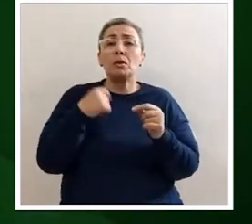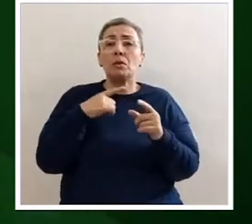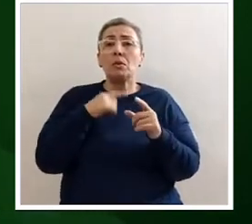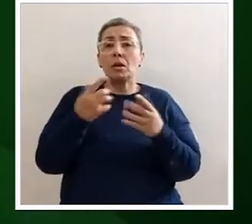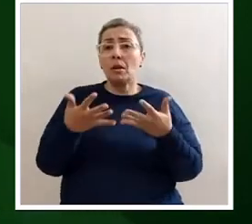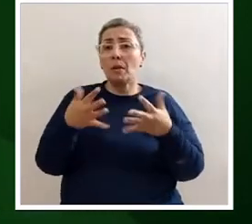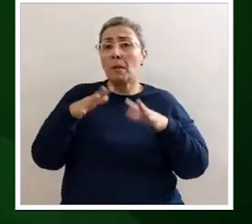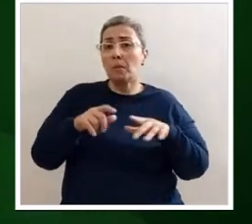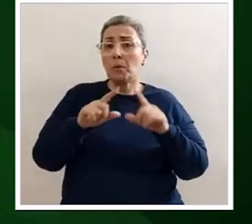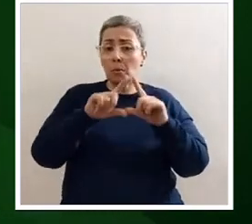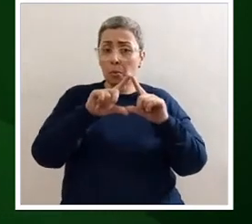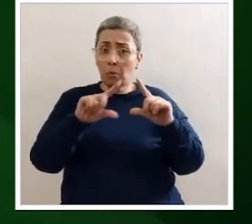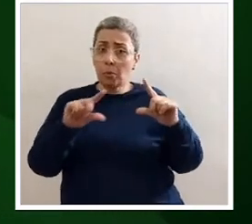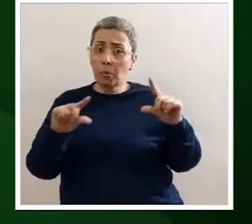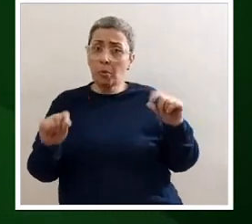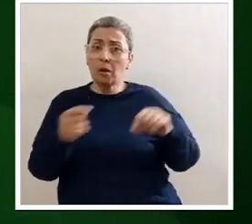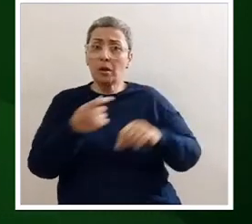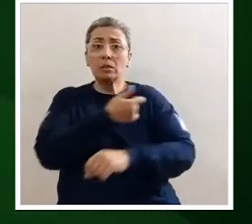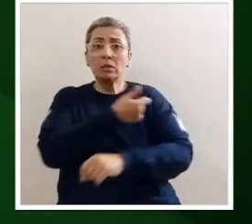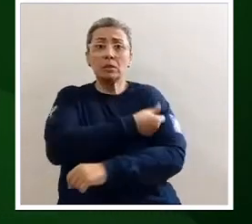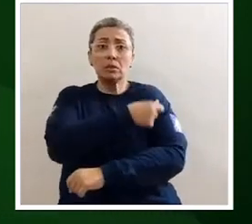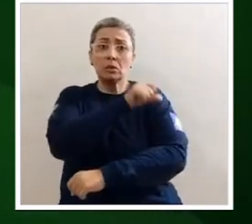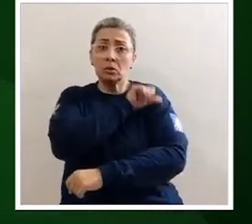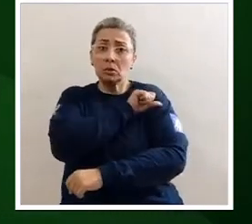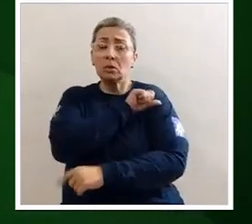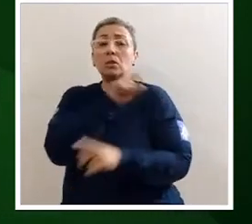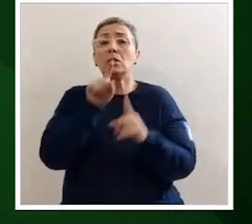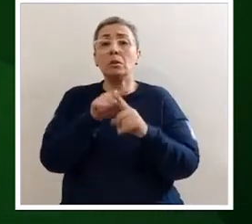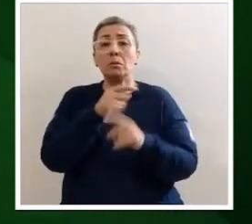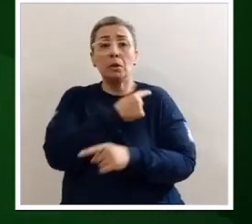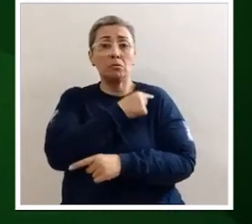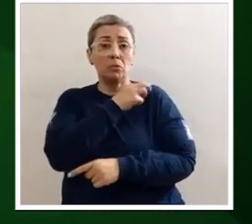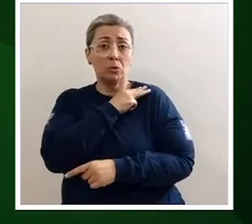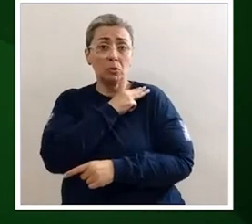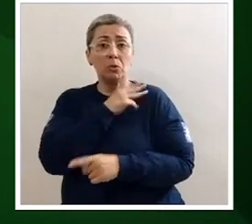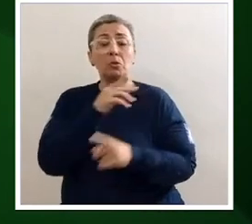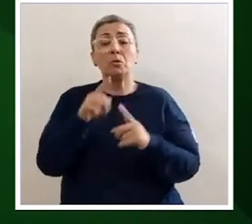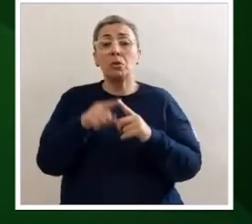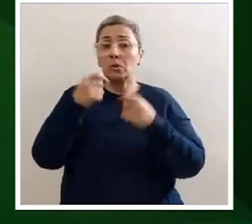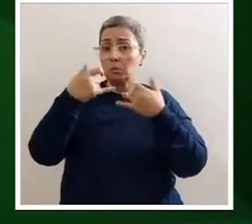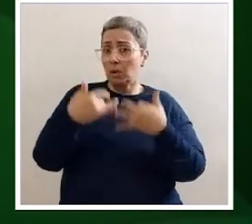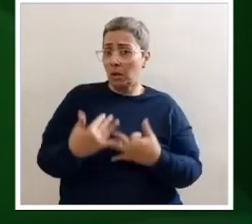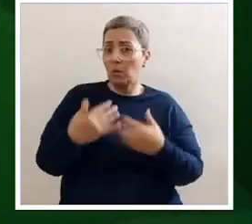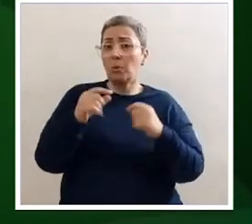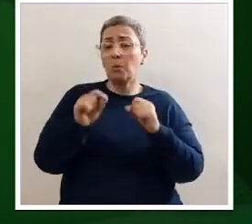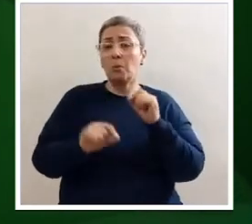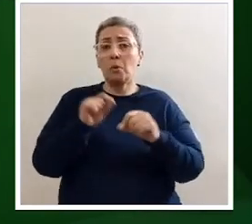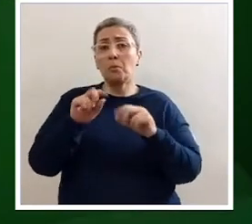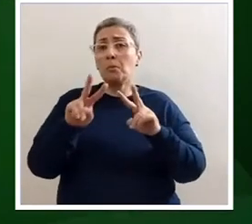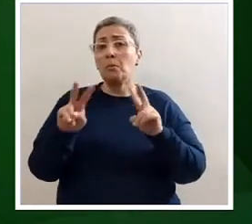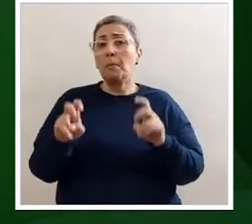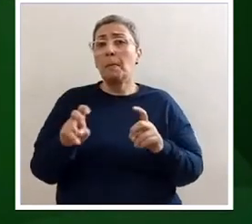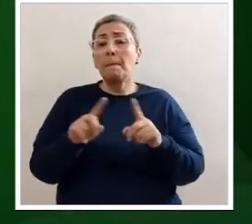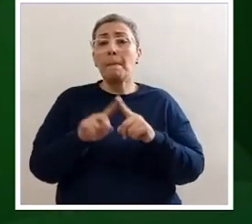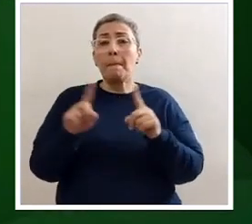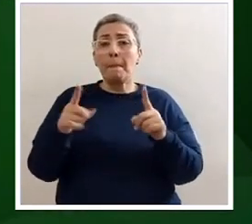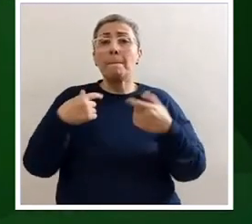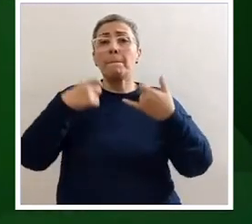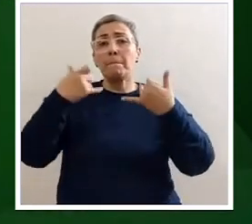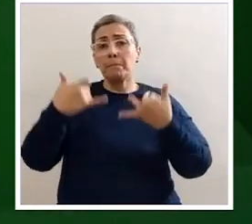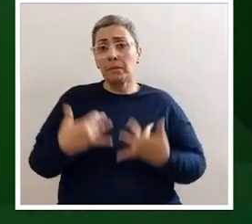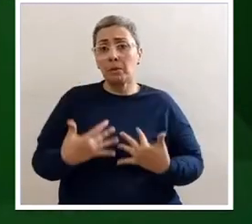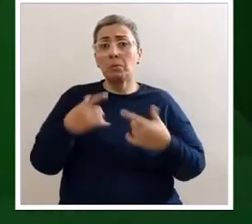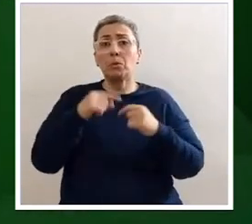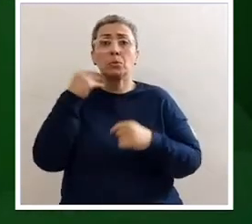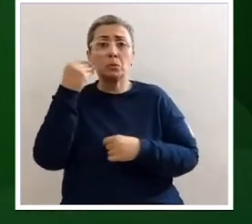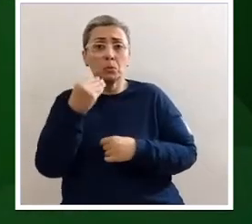inclusão decai né nos anos finais e também no ensino médio Você já colocou a respeito disso né já falou a